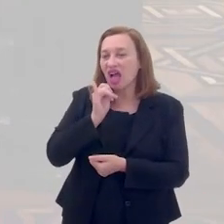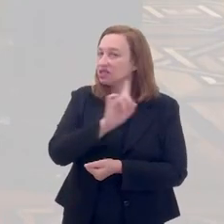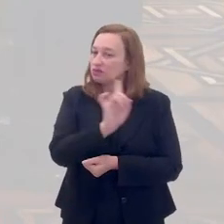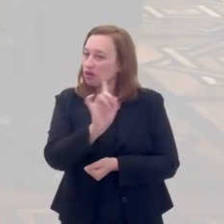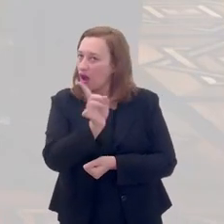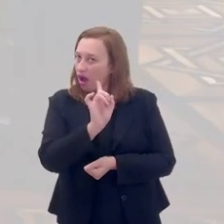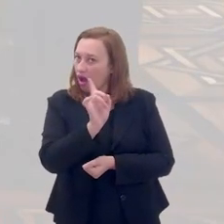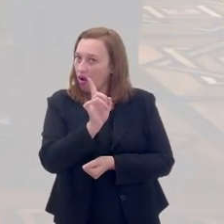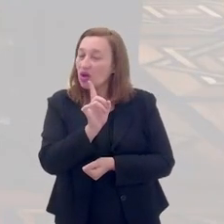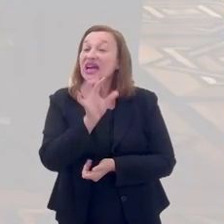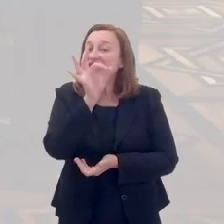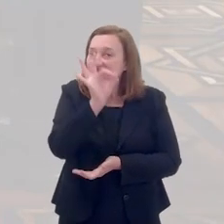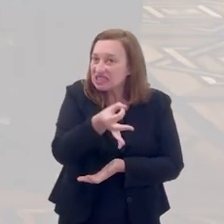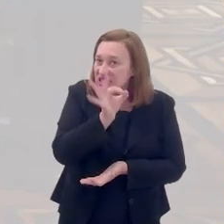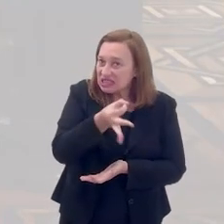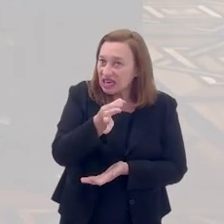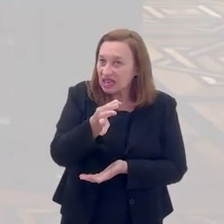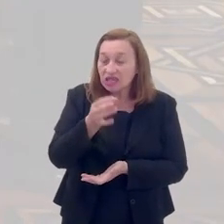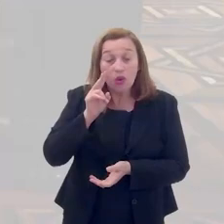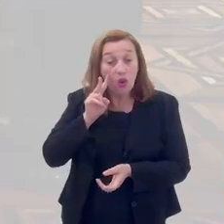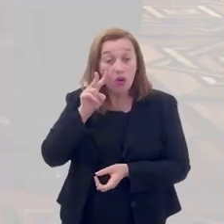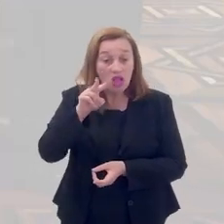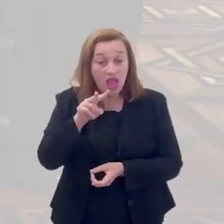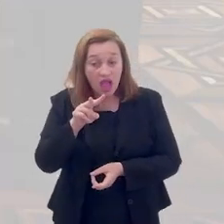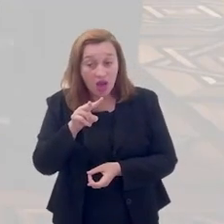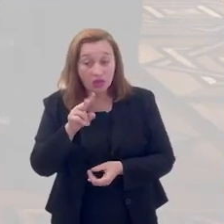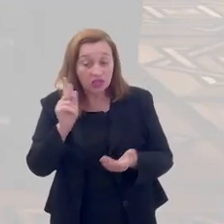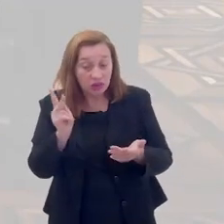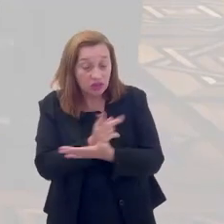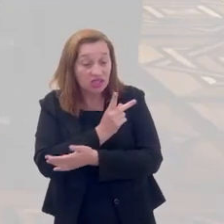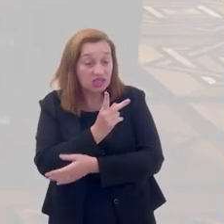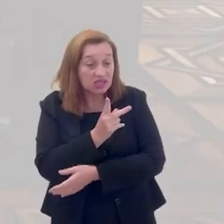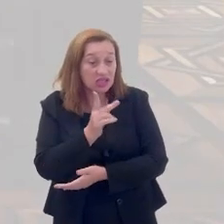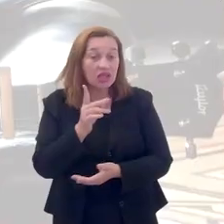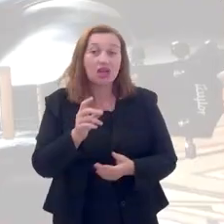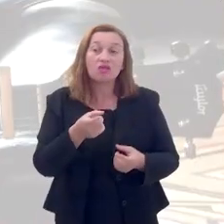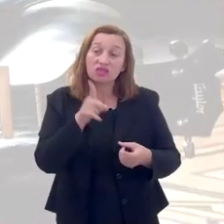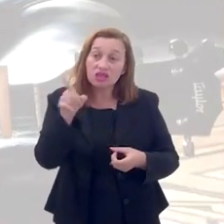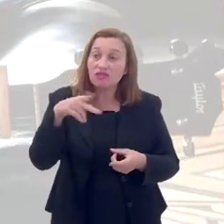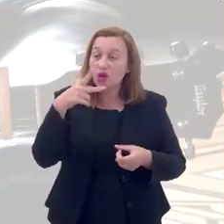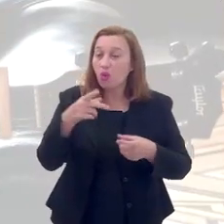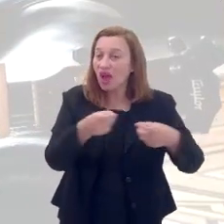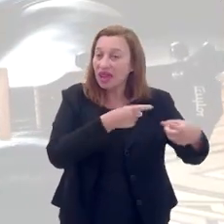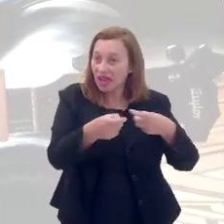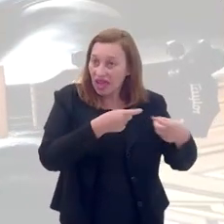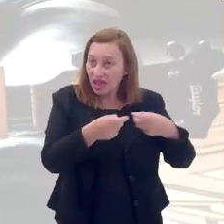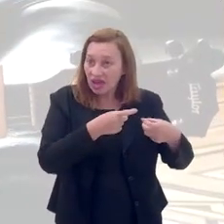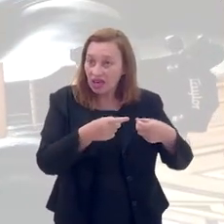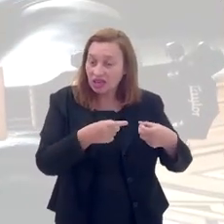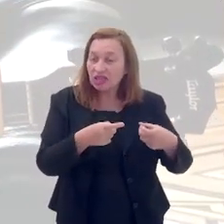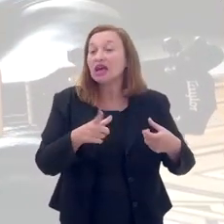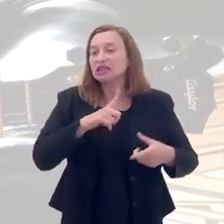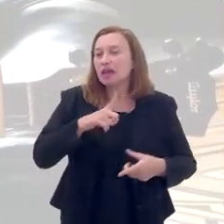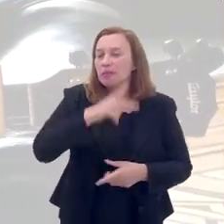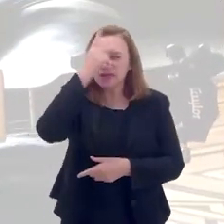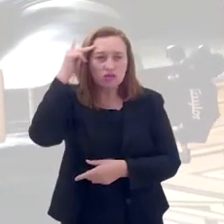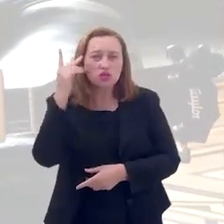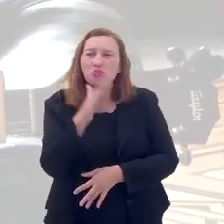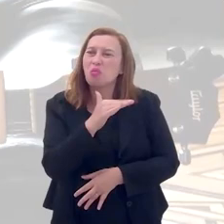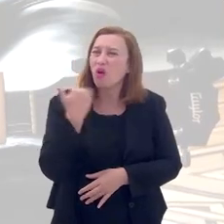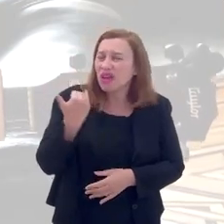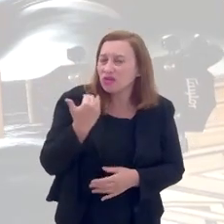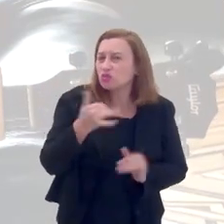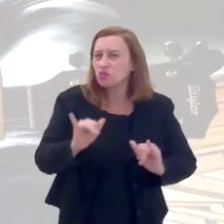é narrativa é eu ter de fato a capacidade de olhar uma situação como essa se situa a guerra da Ucrânia e perceber que tem gente morrendo que tem gente